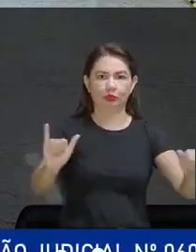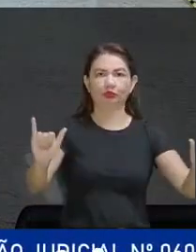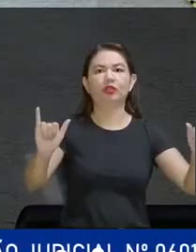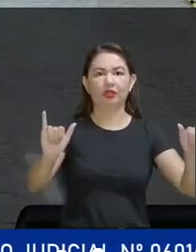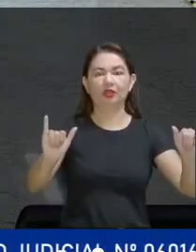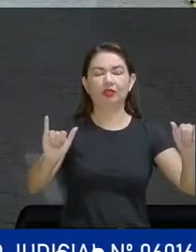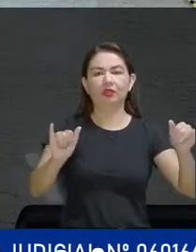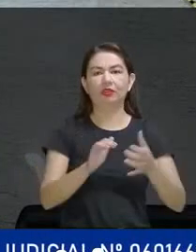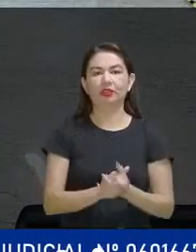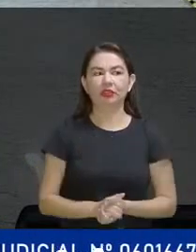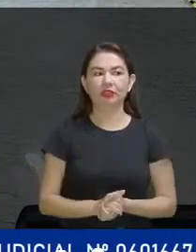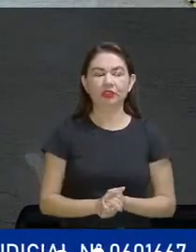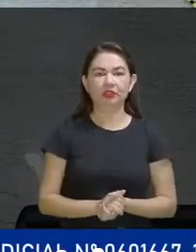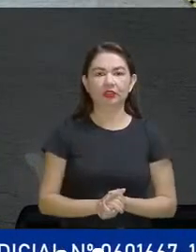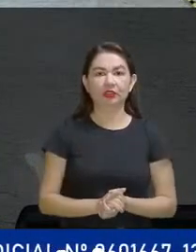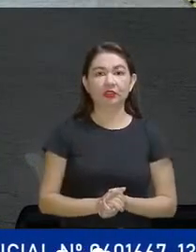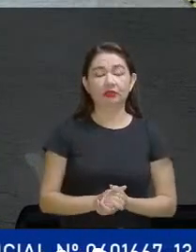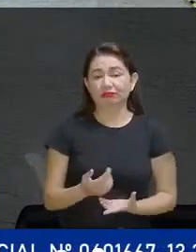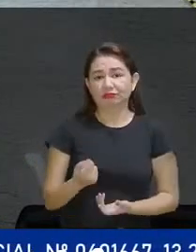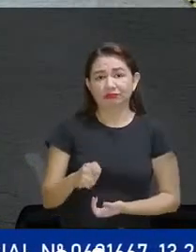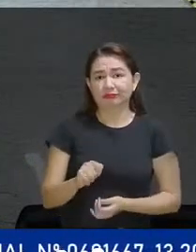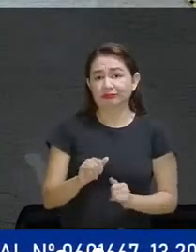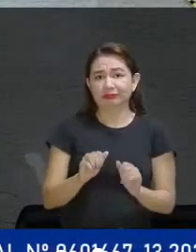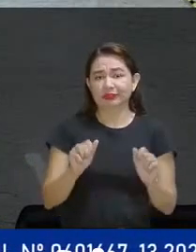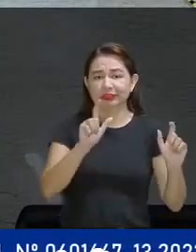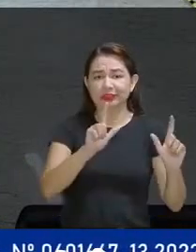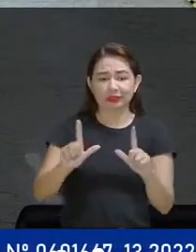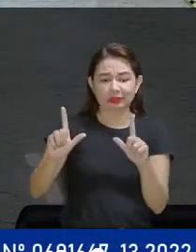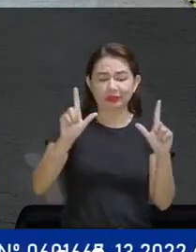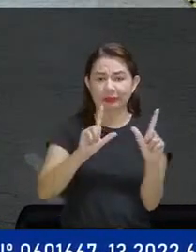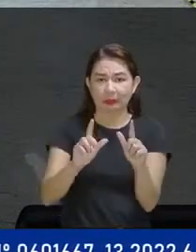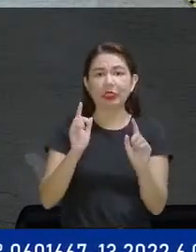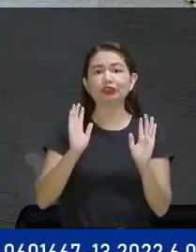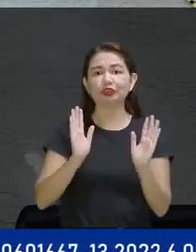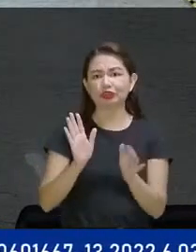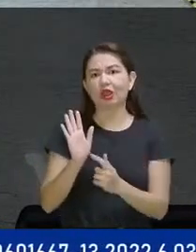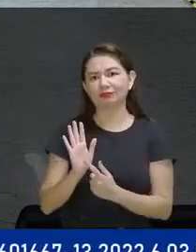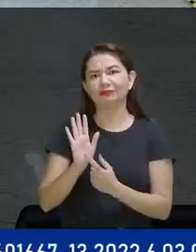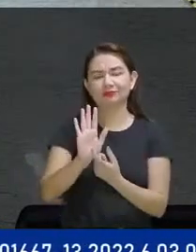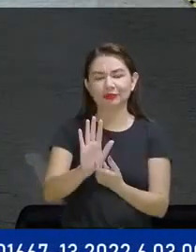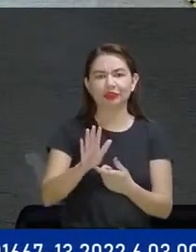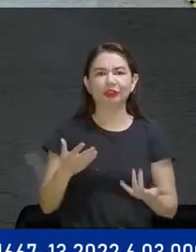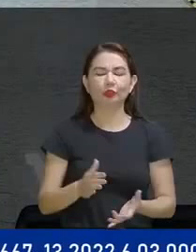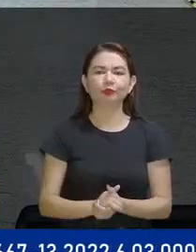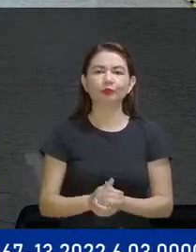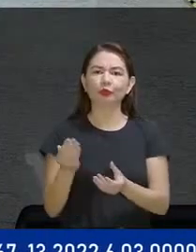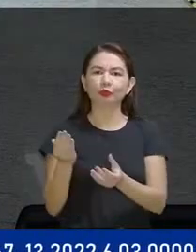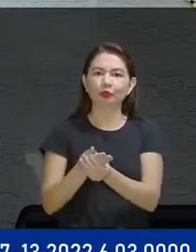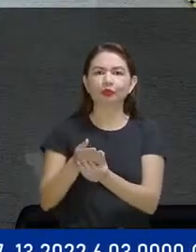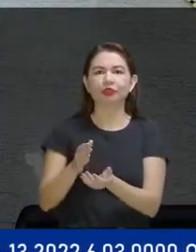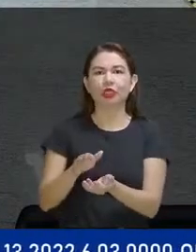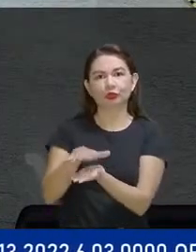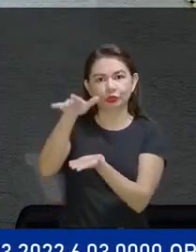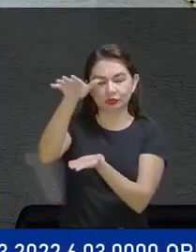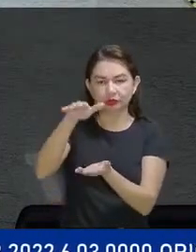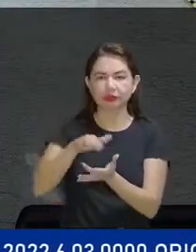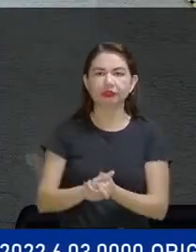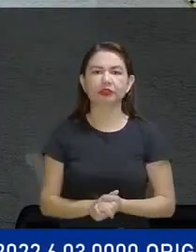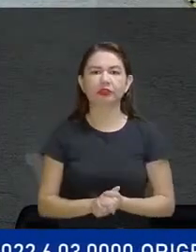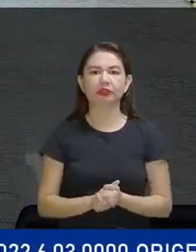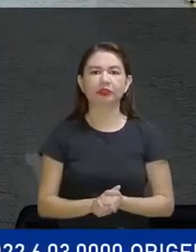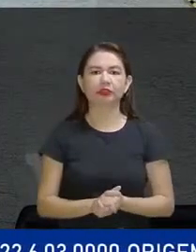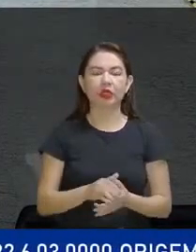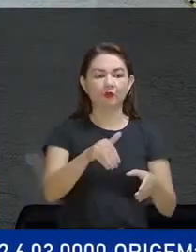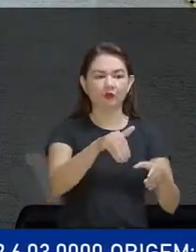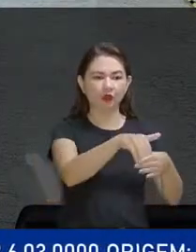e sem as respectivas imagens, como eu disse, que já foram apresentados. Nos autos, discute-se aqui a ocorrência de captação